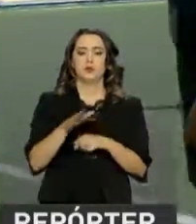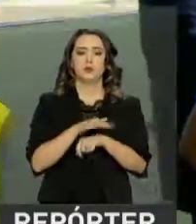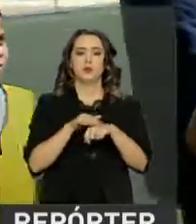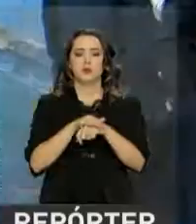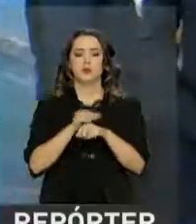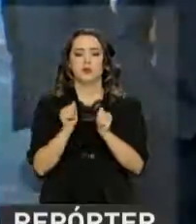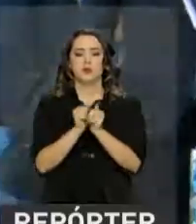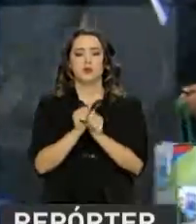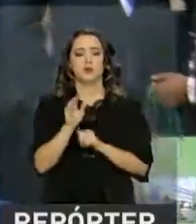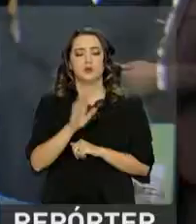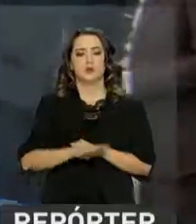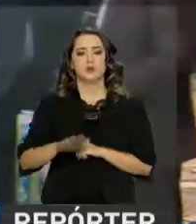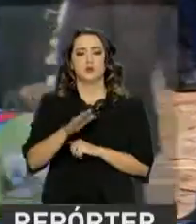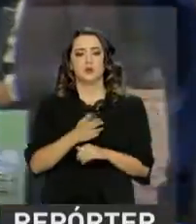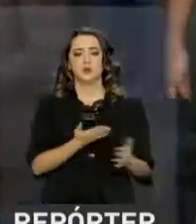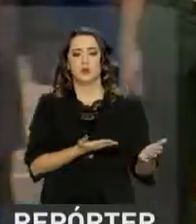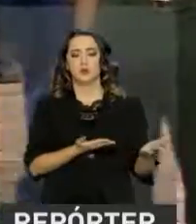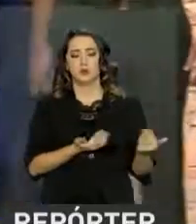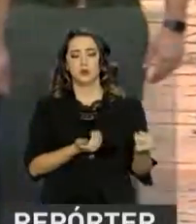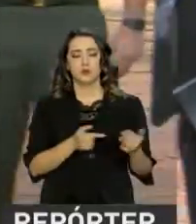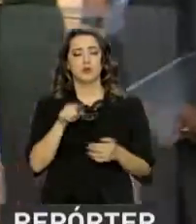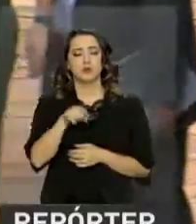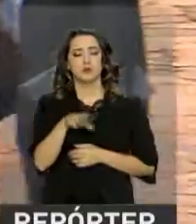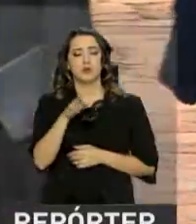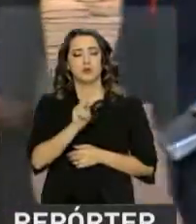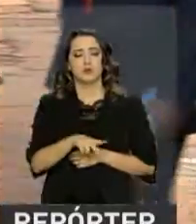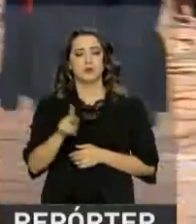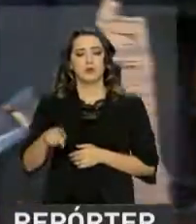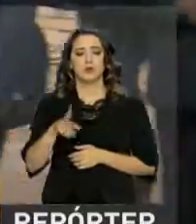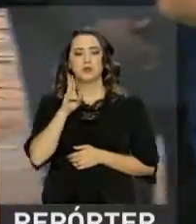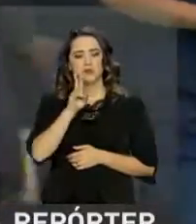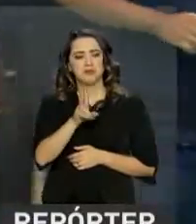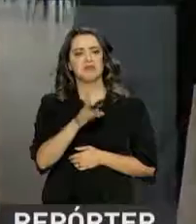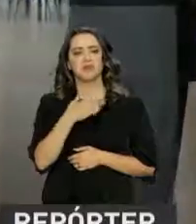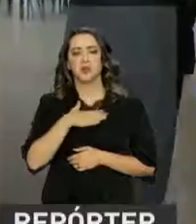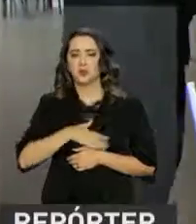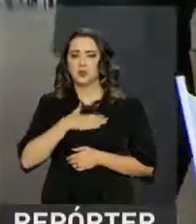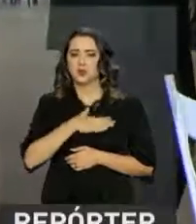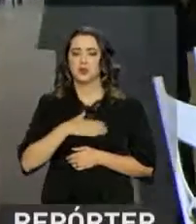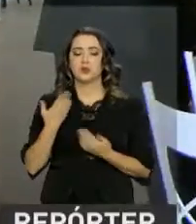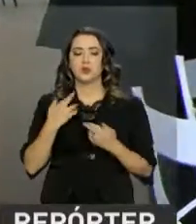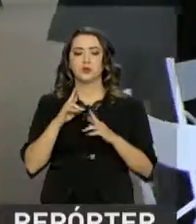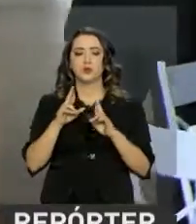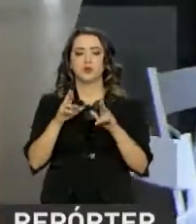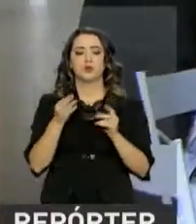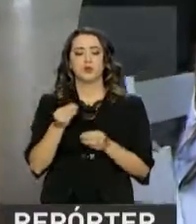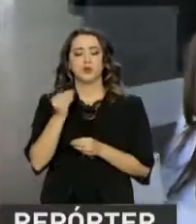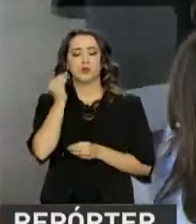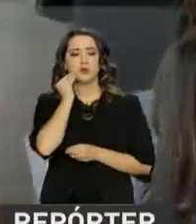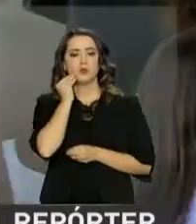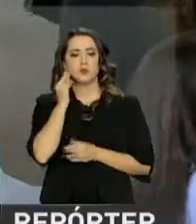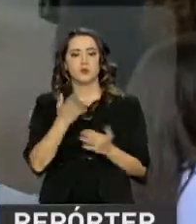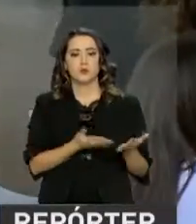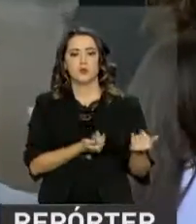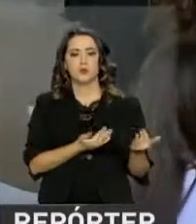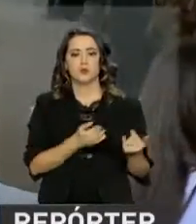as crianças, com os professores e aprovou o que viu. A intenção agora é levar a experiência para os jovens nigerianos.